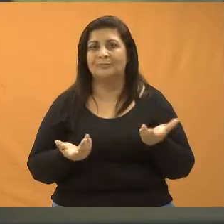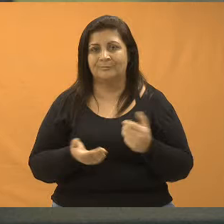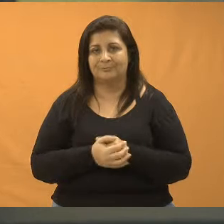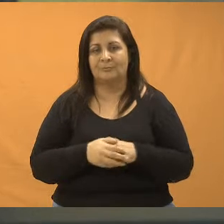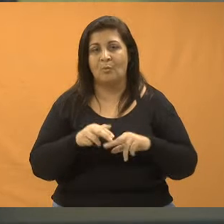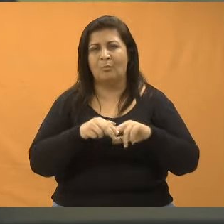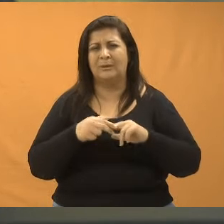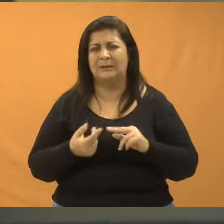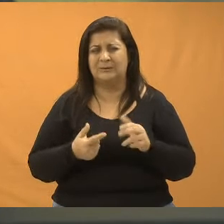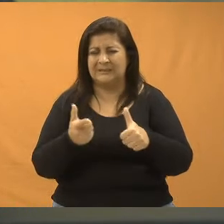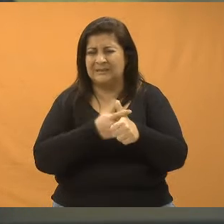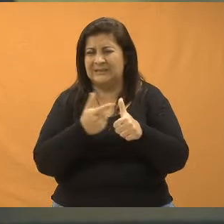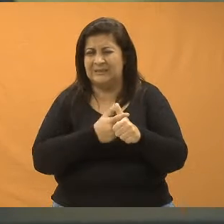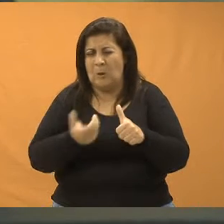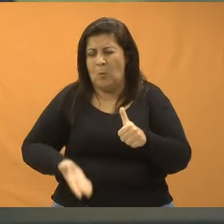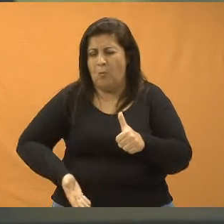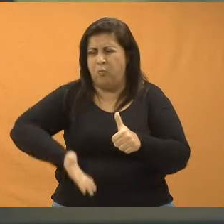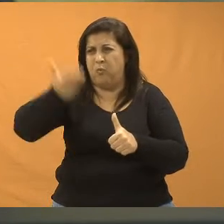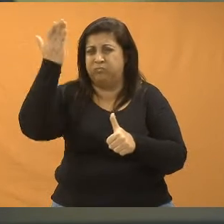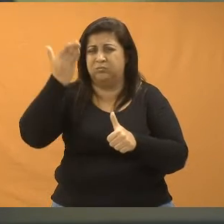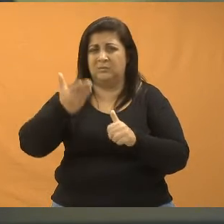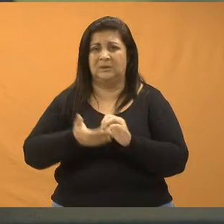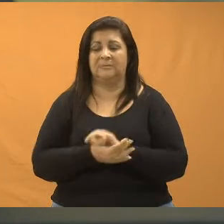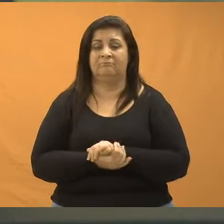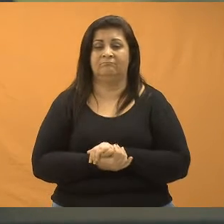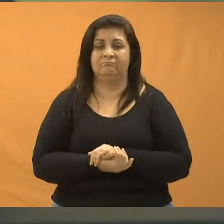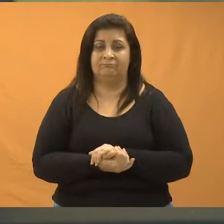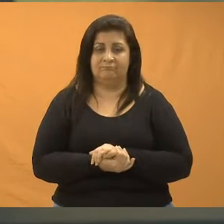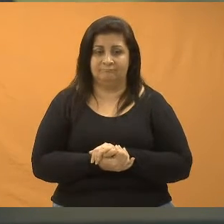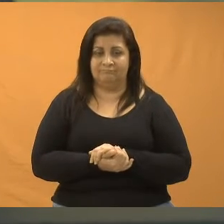dívida aumentou substancialmente nesse período.